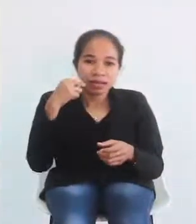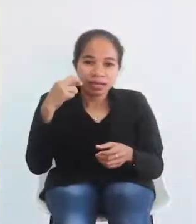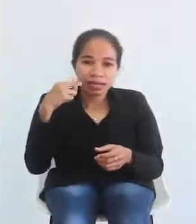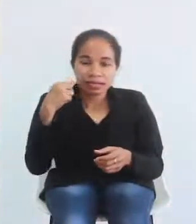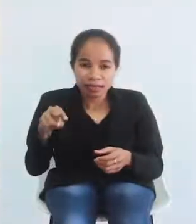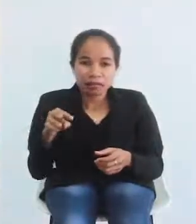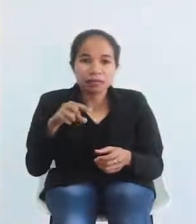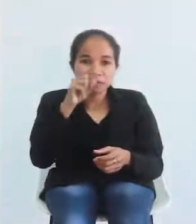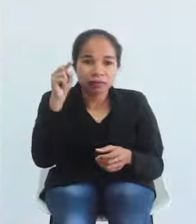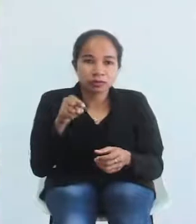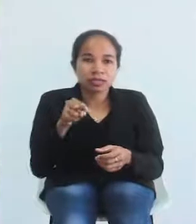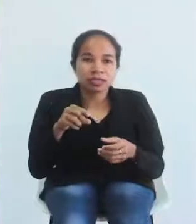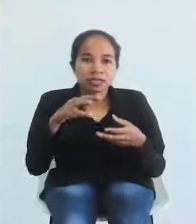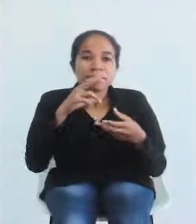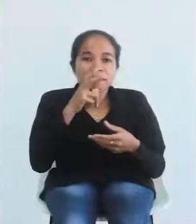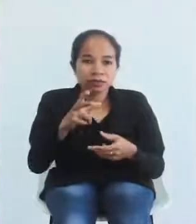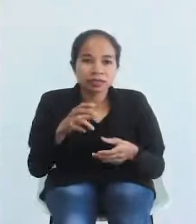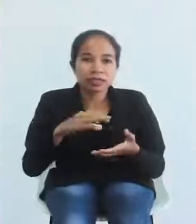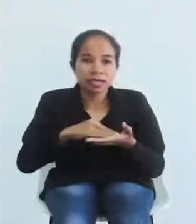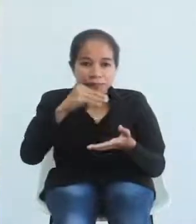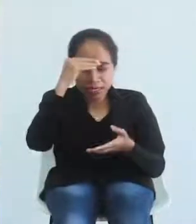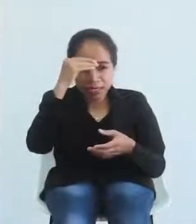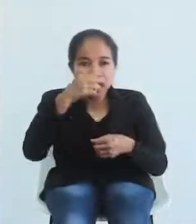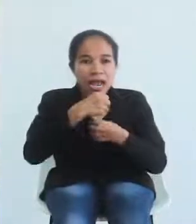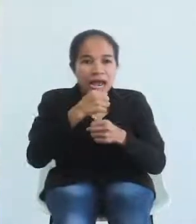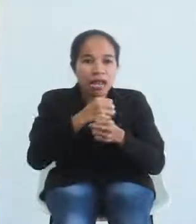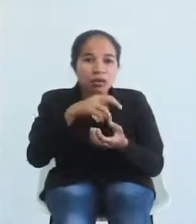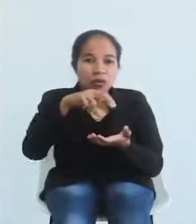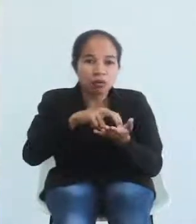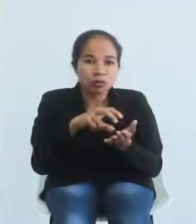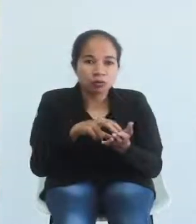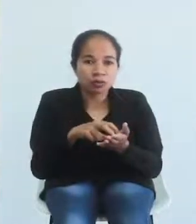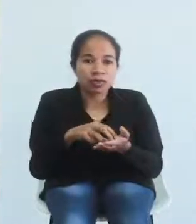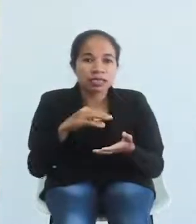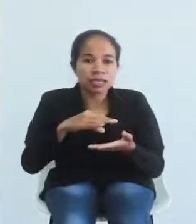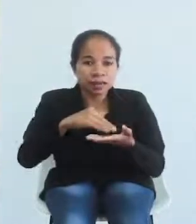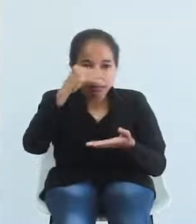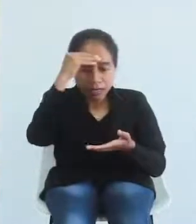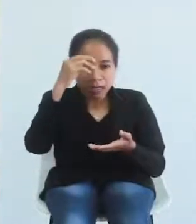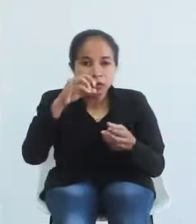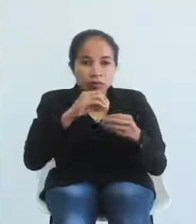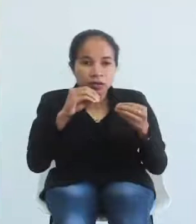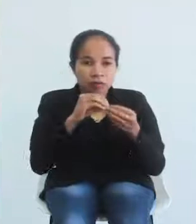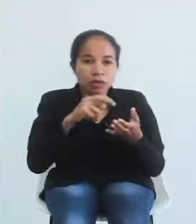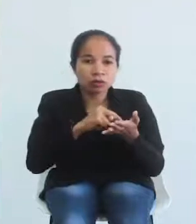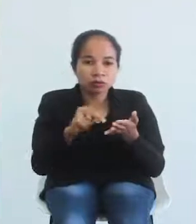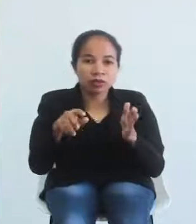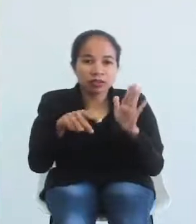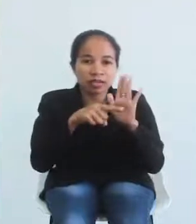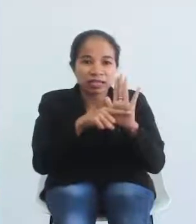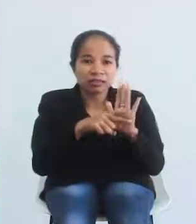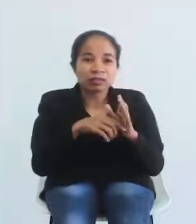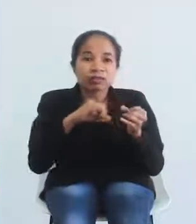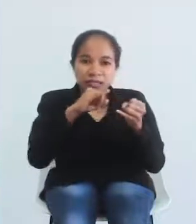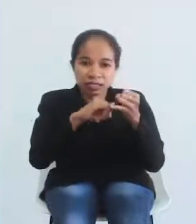portugues. Seimos aprende tunu bolinhos de coco. Se aprende con aba número negativo sira. No